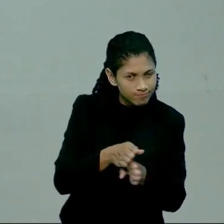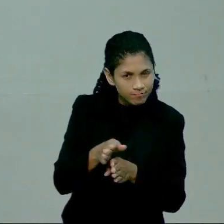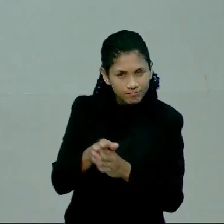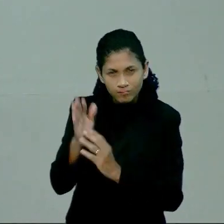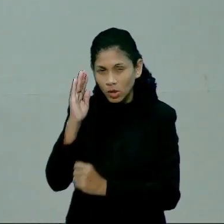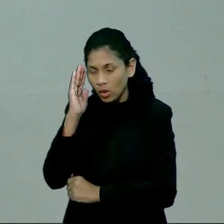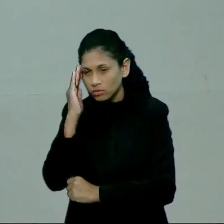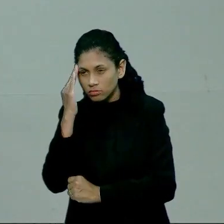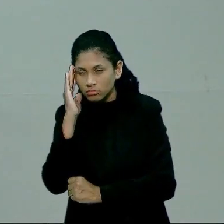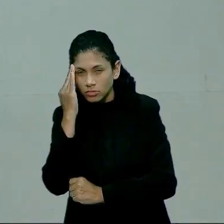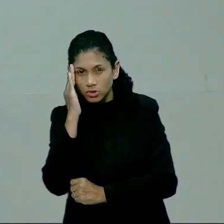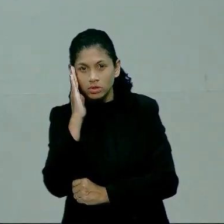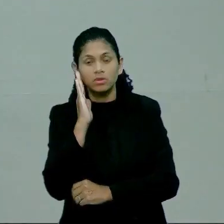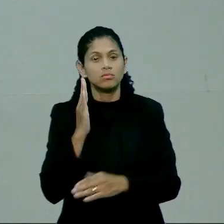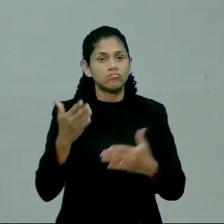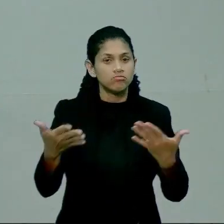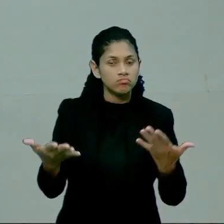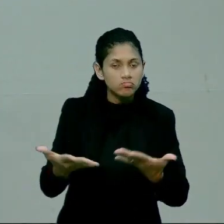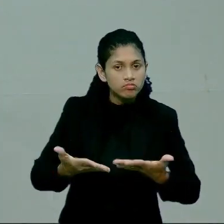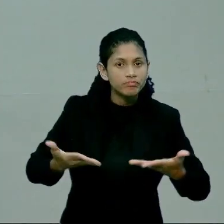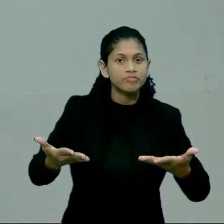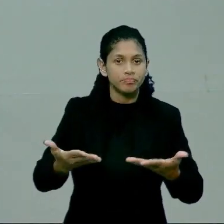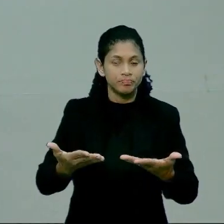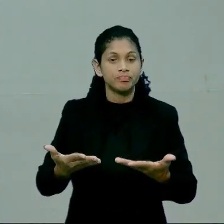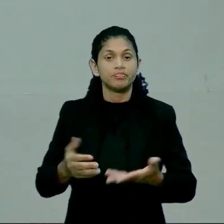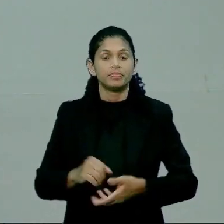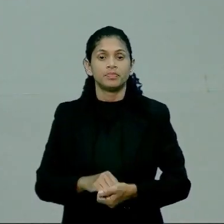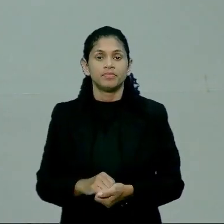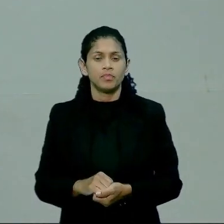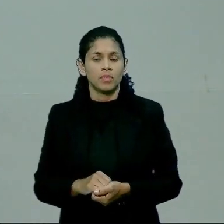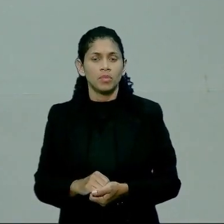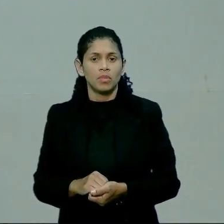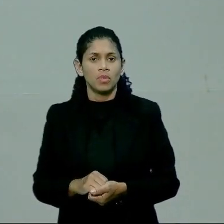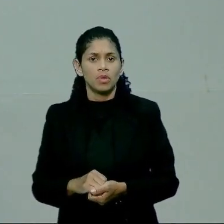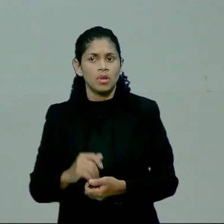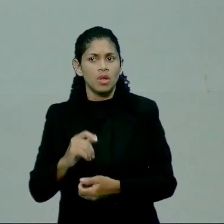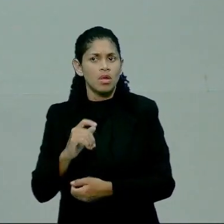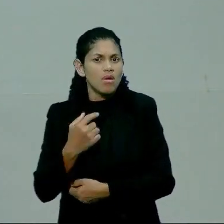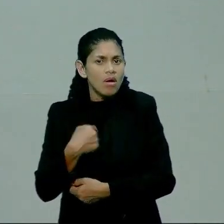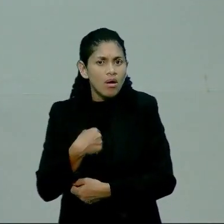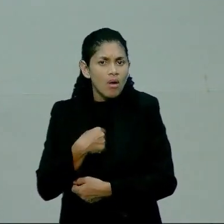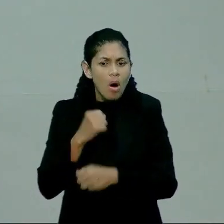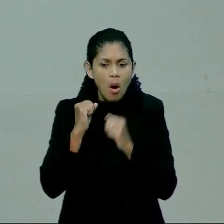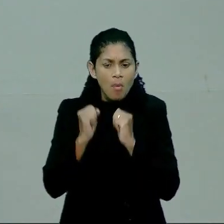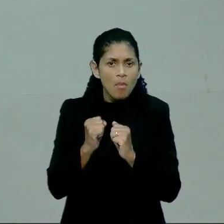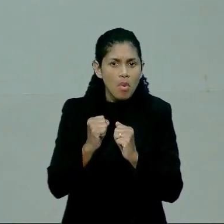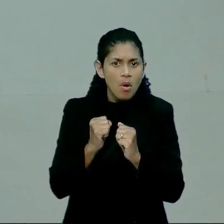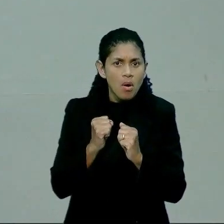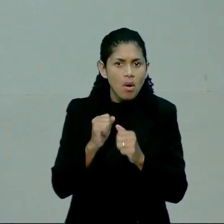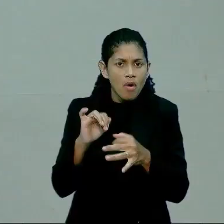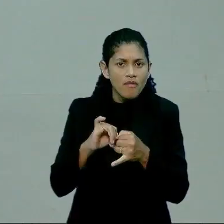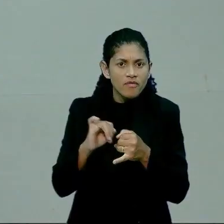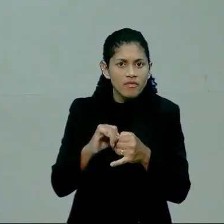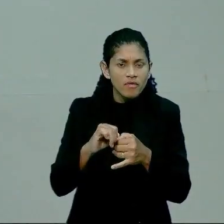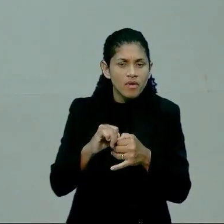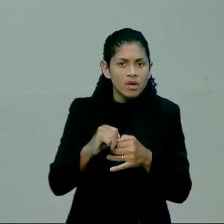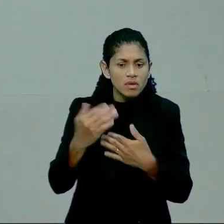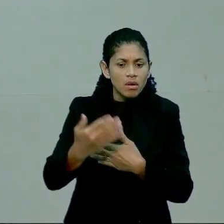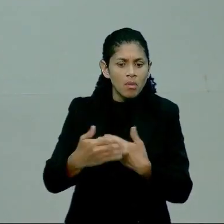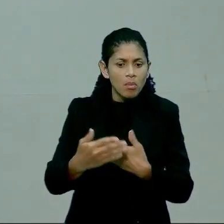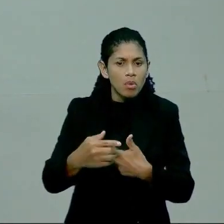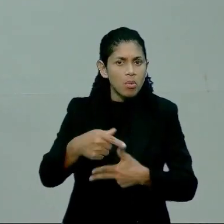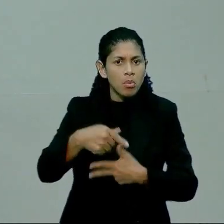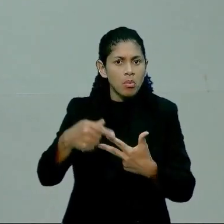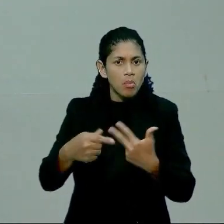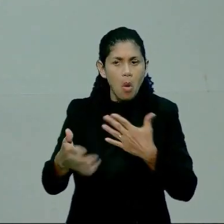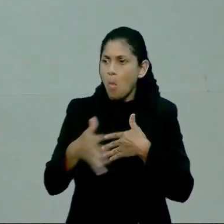compreensão. E aqui é que nem aqui nessa prática. Eu poderia fazer o Enem de qualquer jeito? Poderia, mas eu estou buscando um caminho mais fácil. Qual é o caminho?